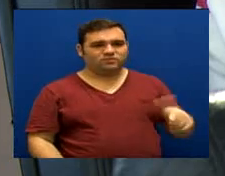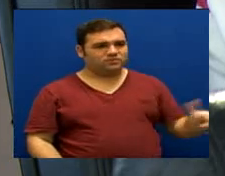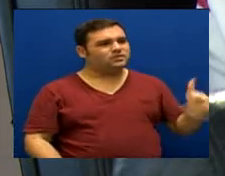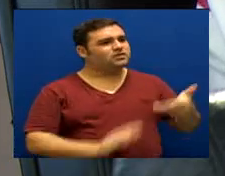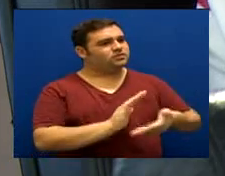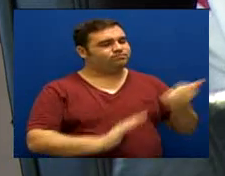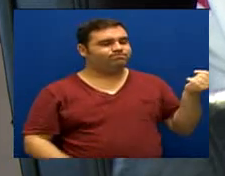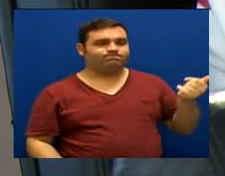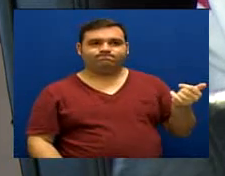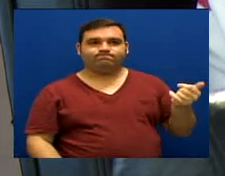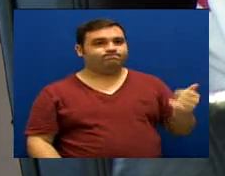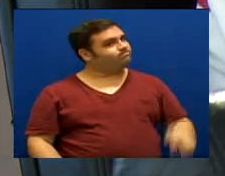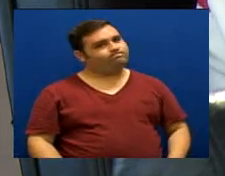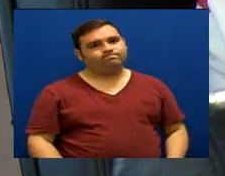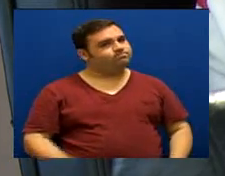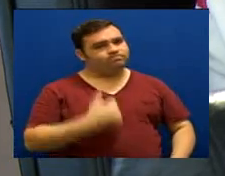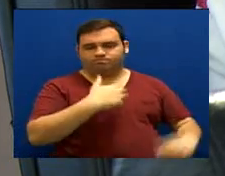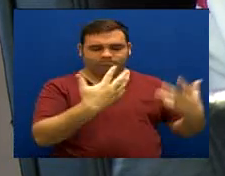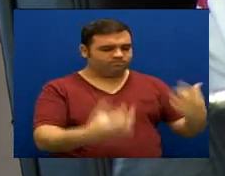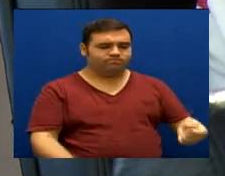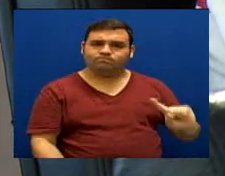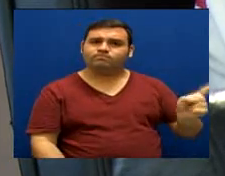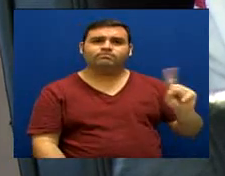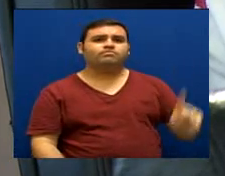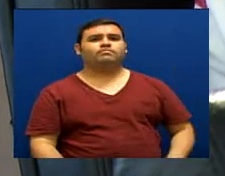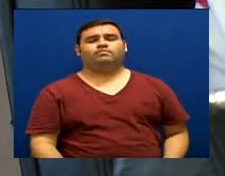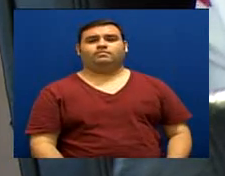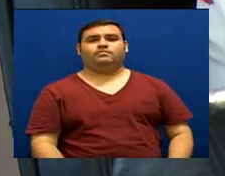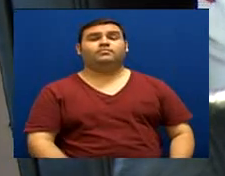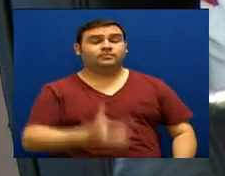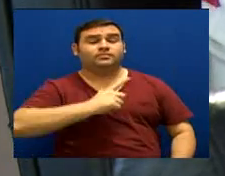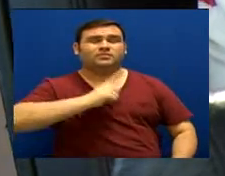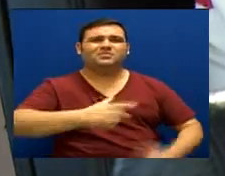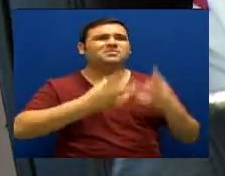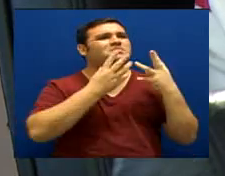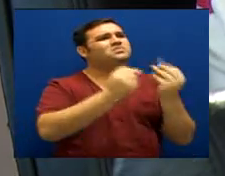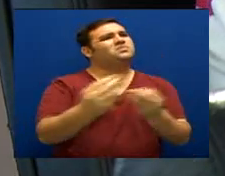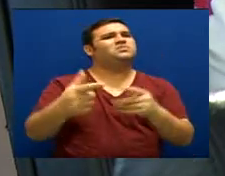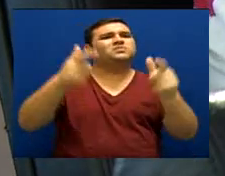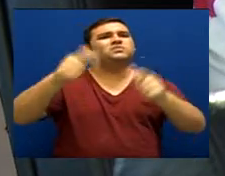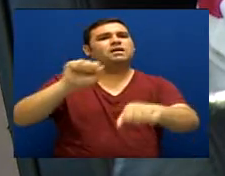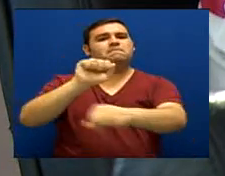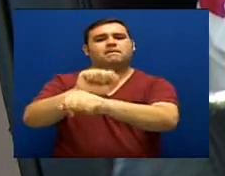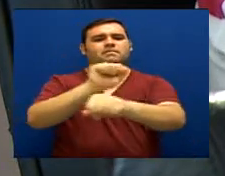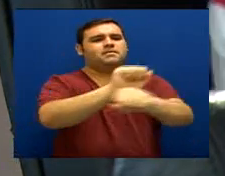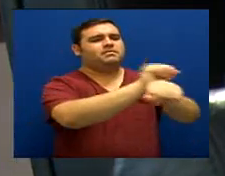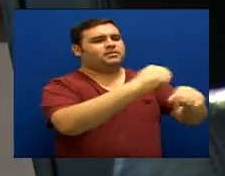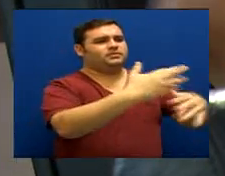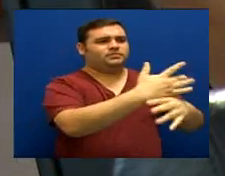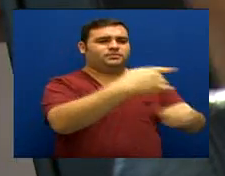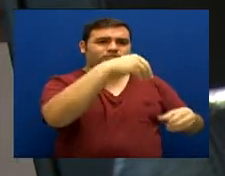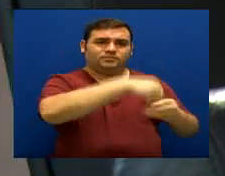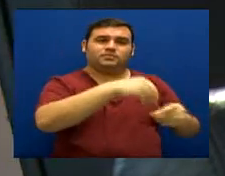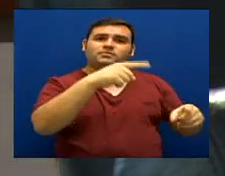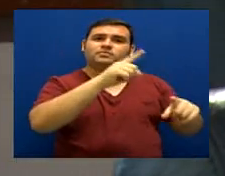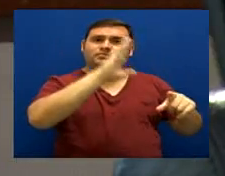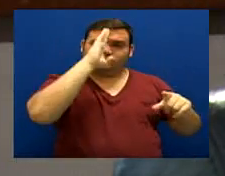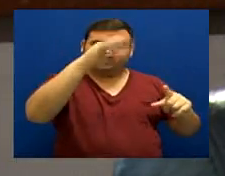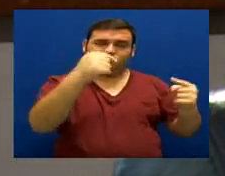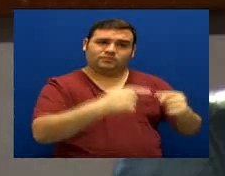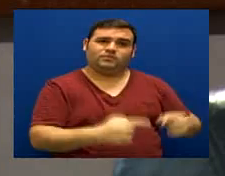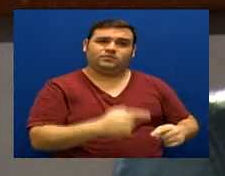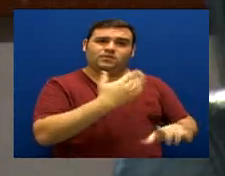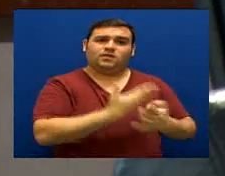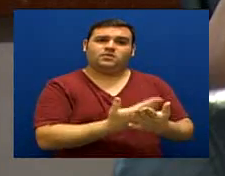cortar período não posso concordar em estruturas e mais estruturas paradas na cidade principalmente na área da educação